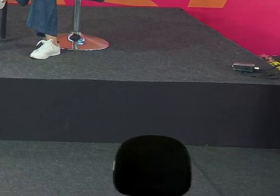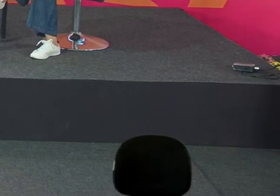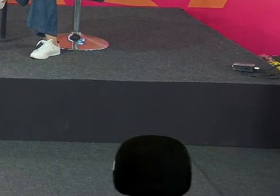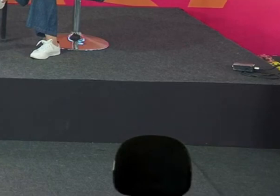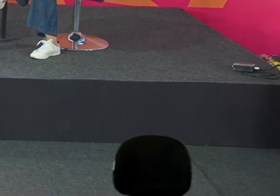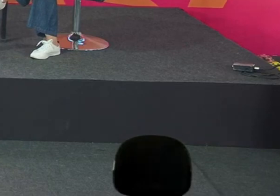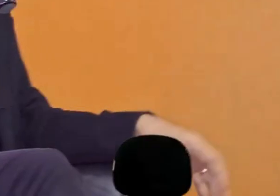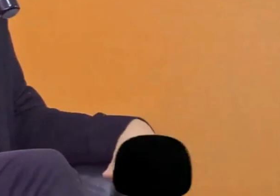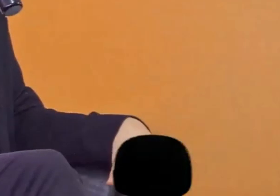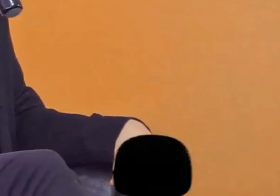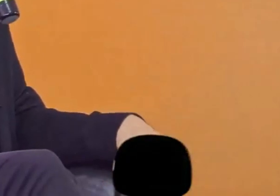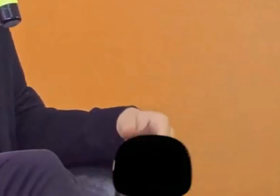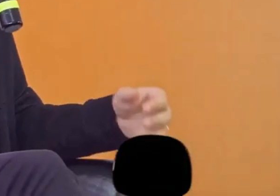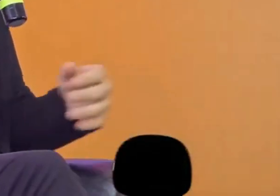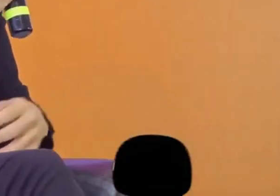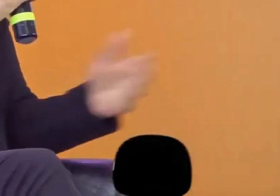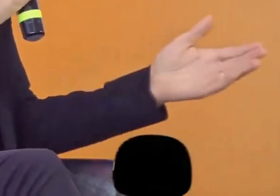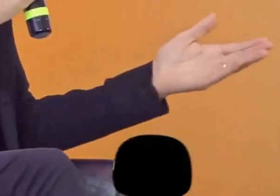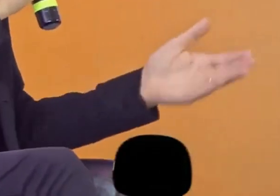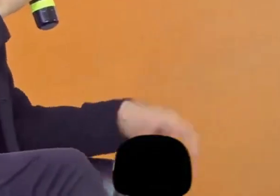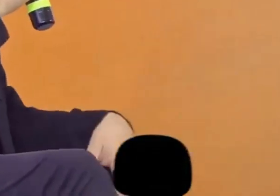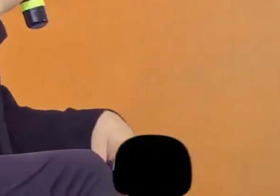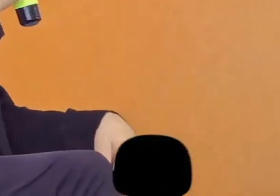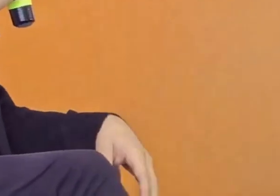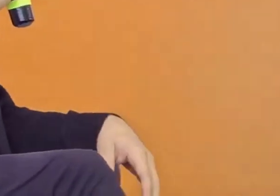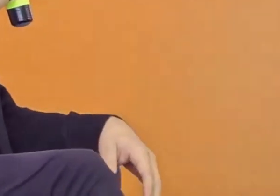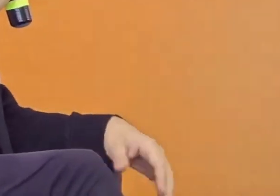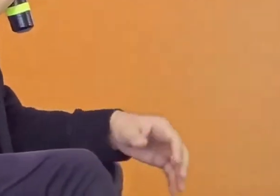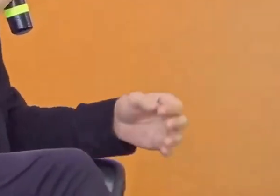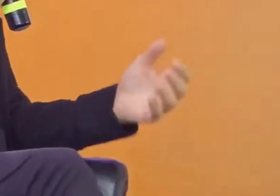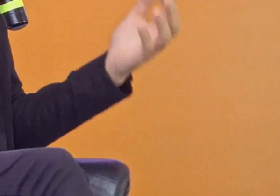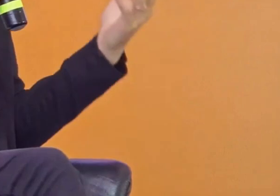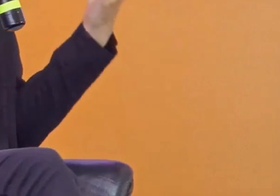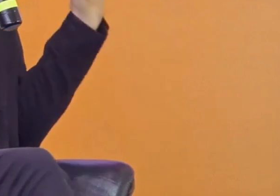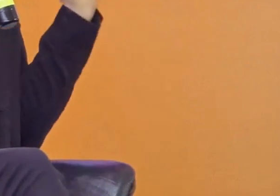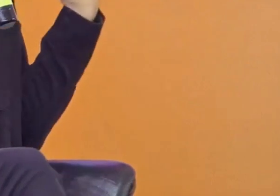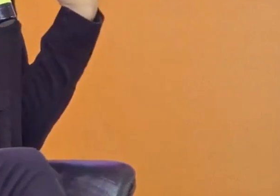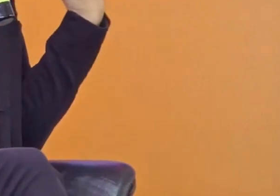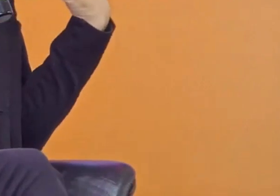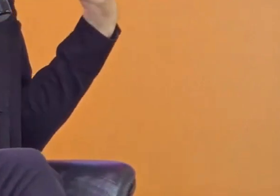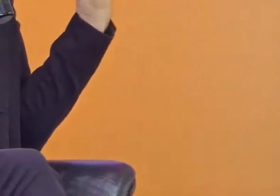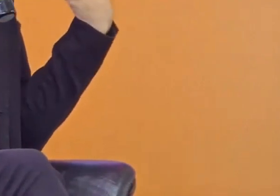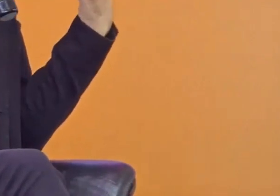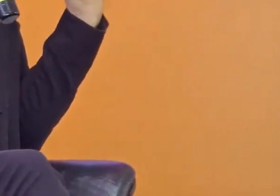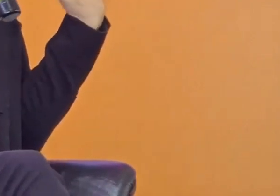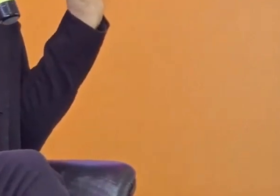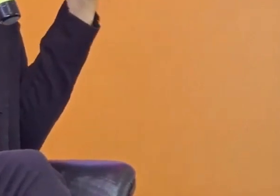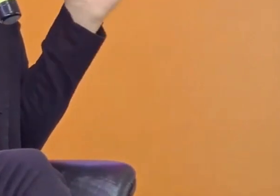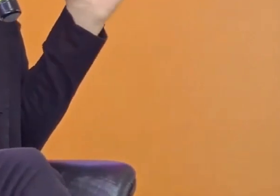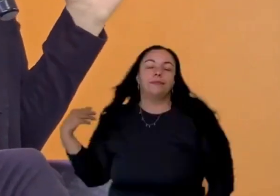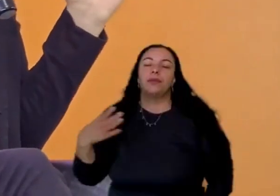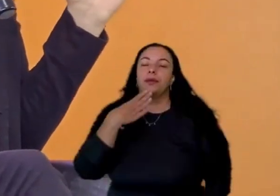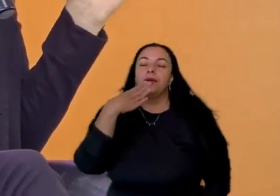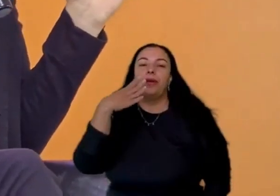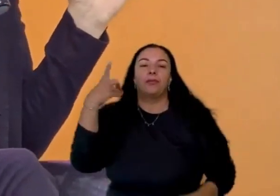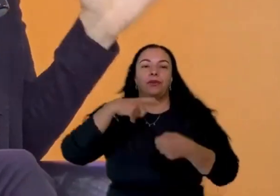né então é isso aquelas manchas representam inúmeros dias né então o rikai te pede para voltar um pouquinho atrás né ele te pede para